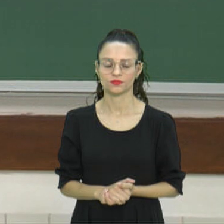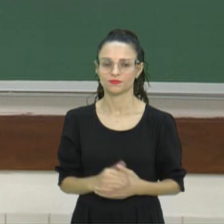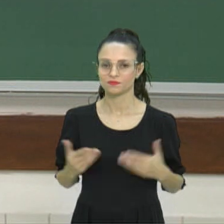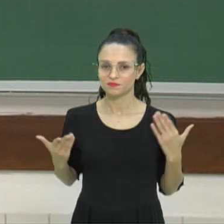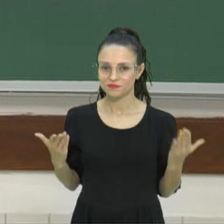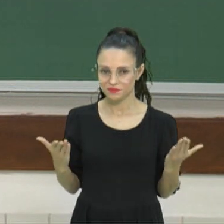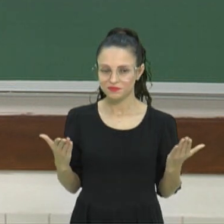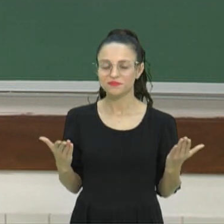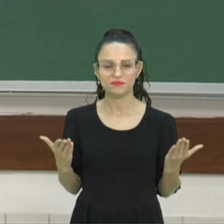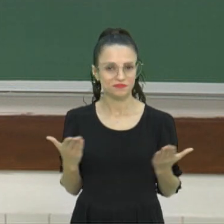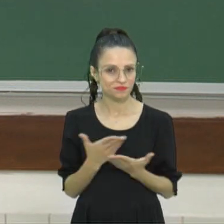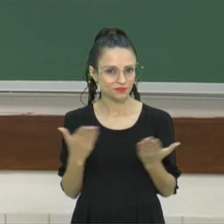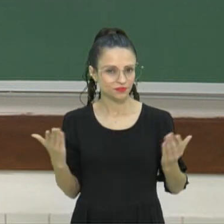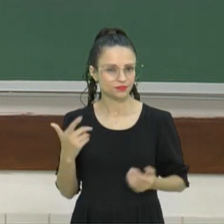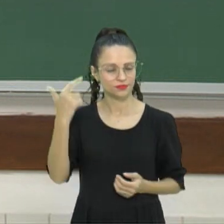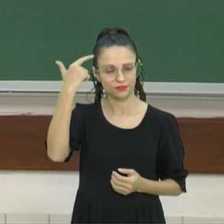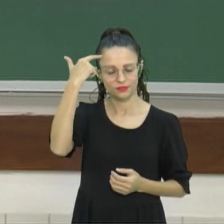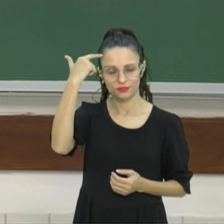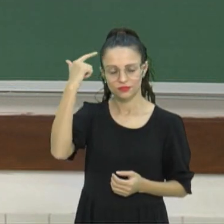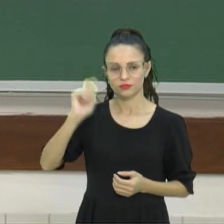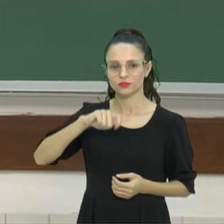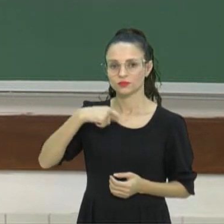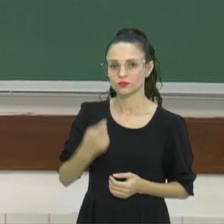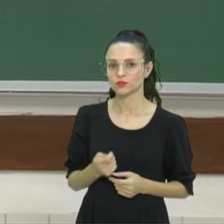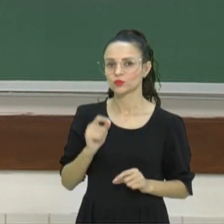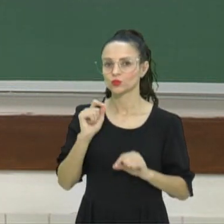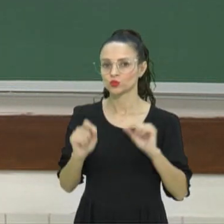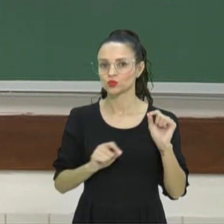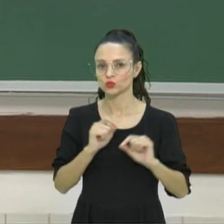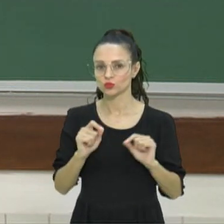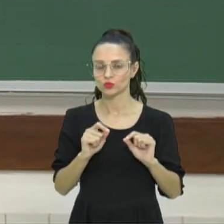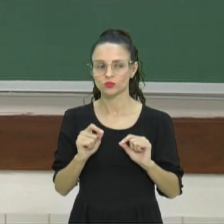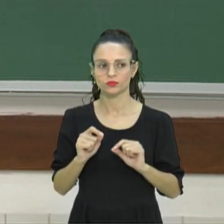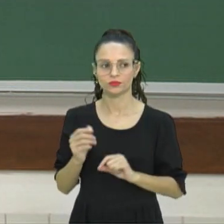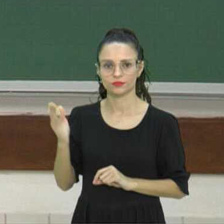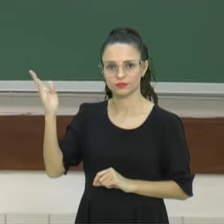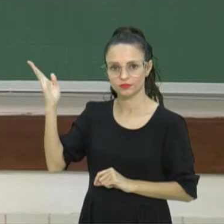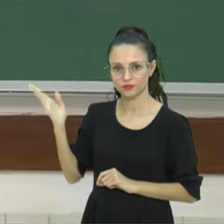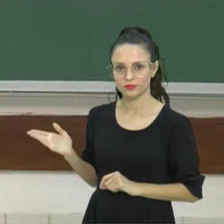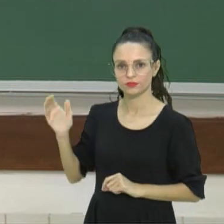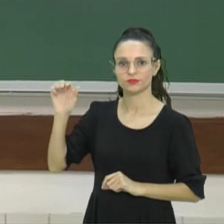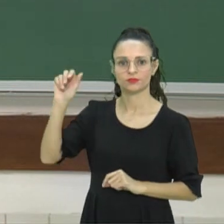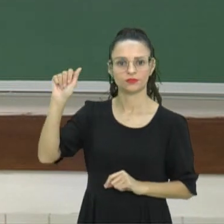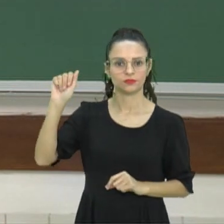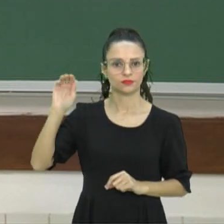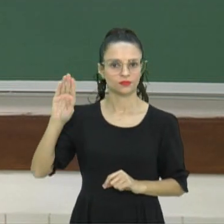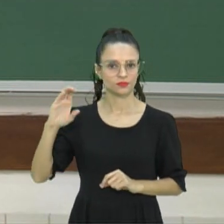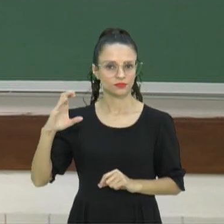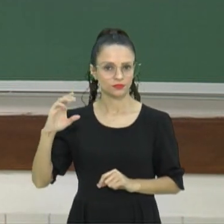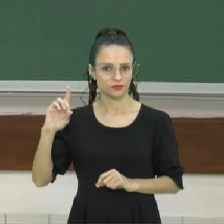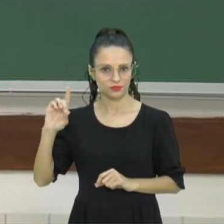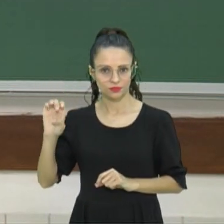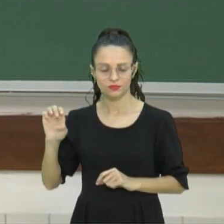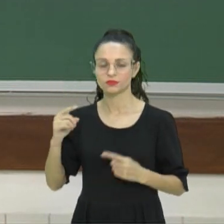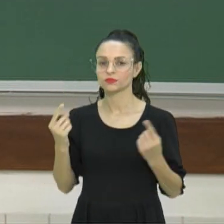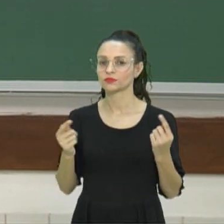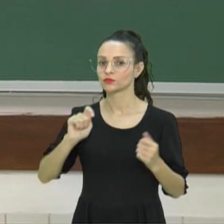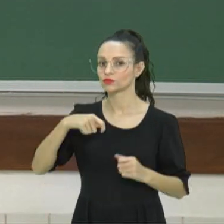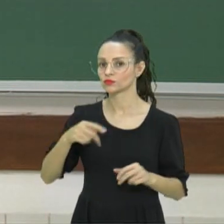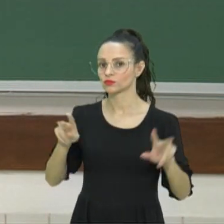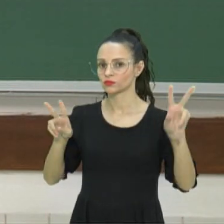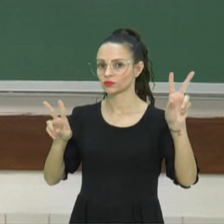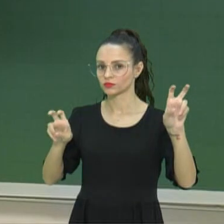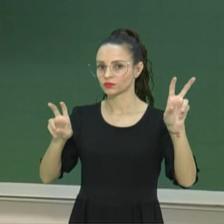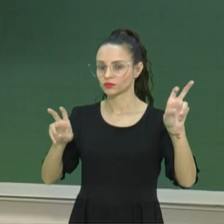E aí, pessoal, pensando as alternativas que se apresentam em relação à citação.